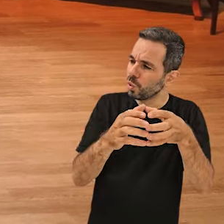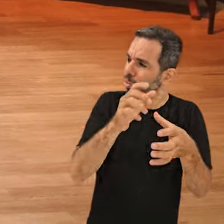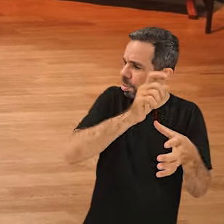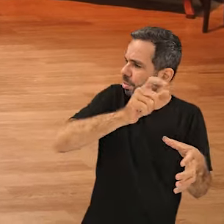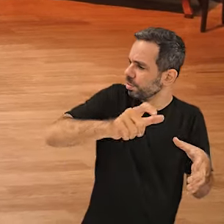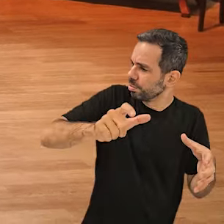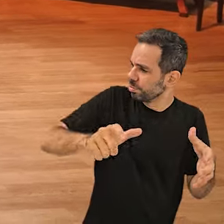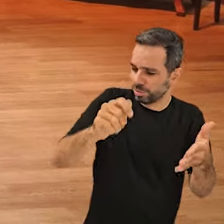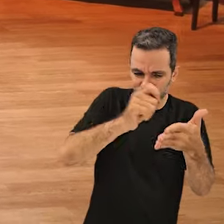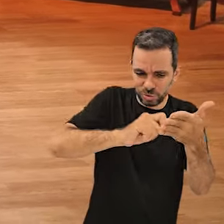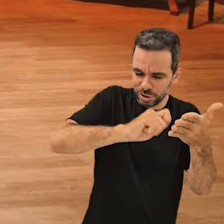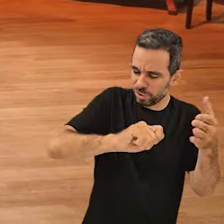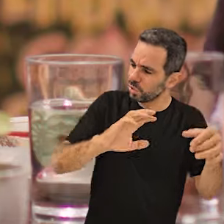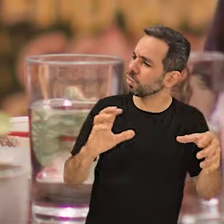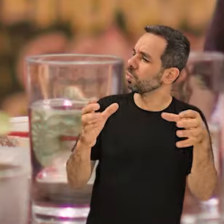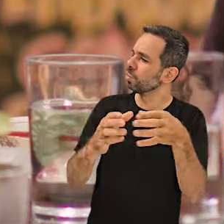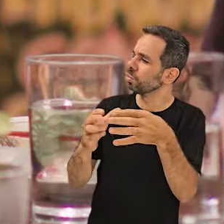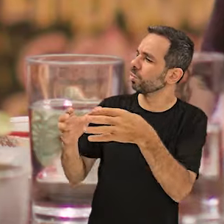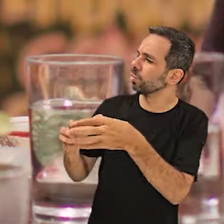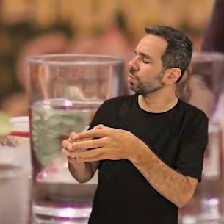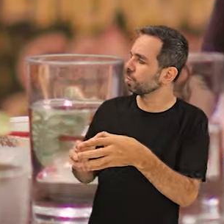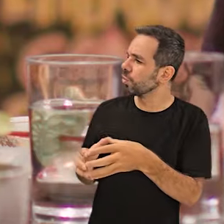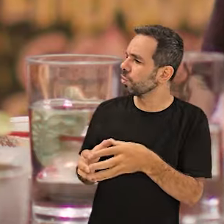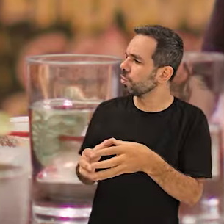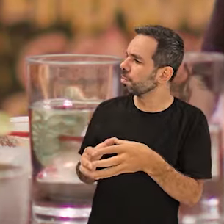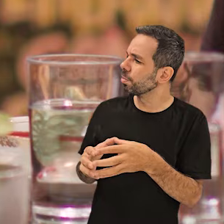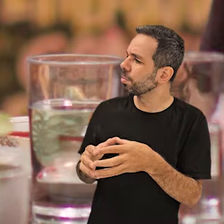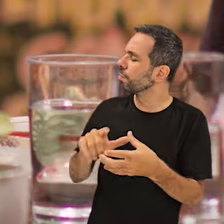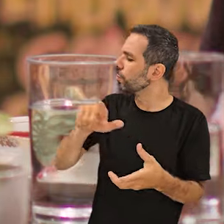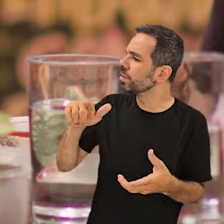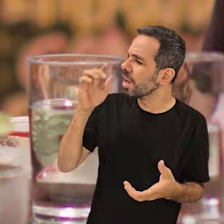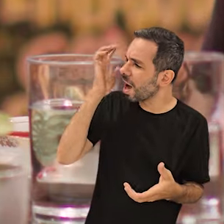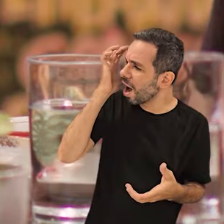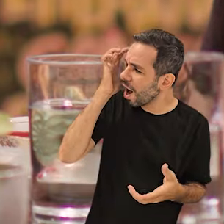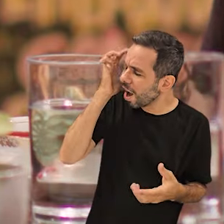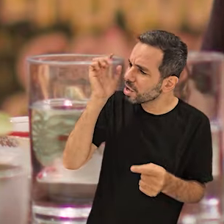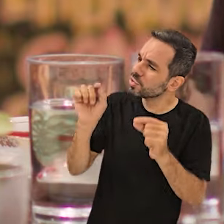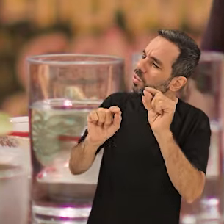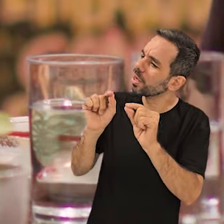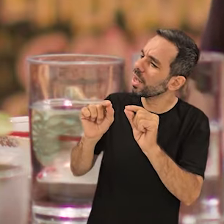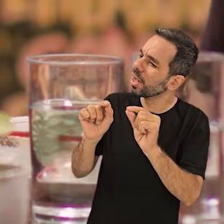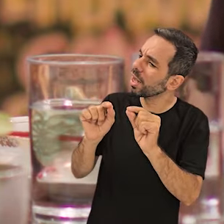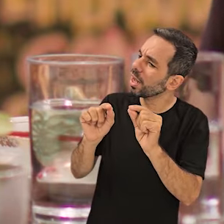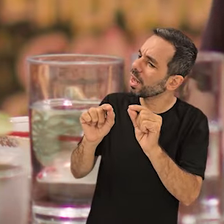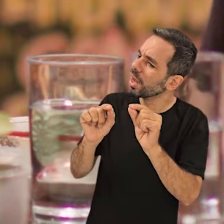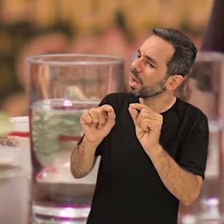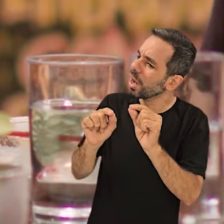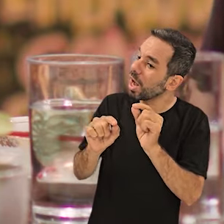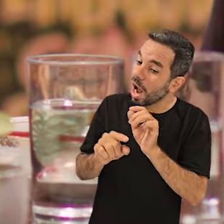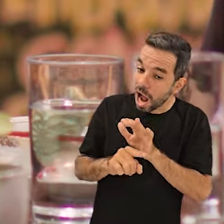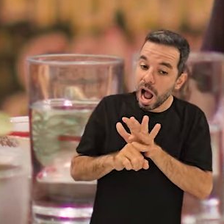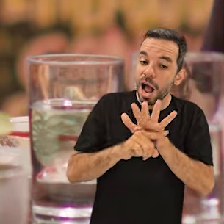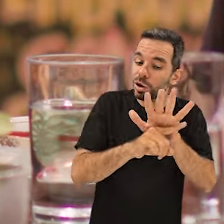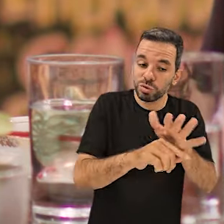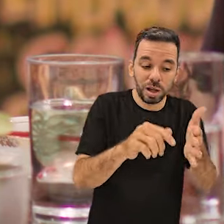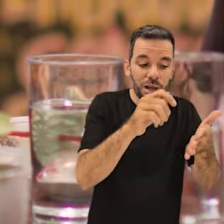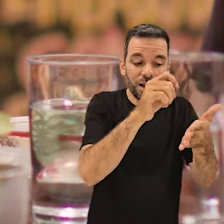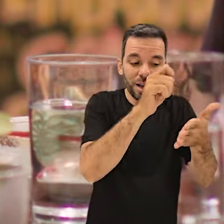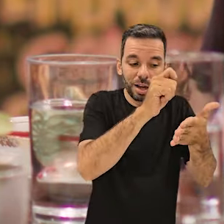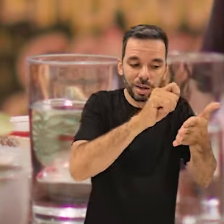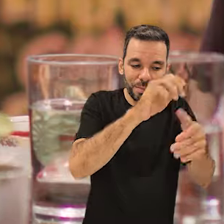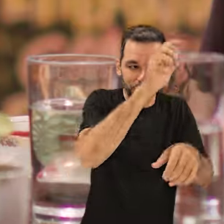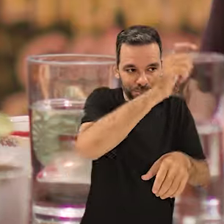nosso mote aqui, né? Como que isso soa para vocês em questão de ajuda? Ajudar os